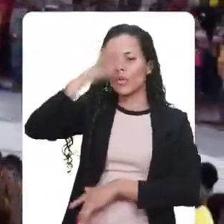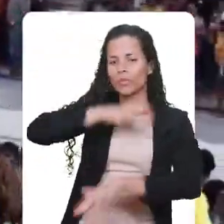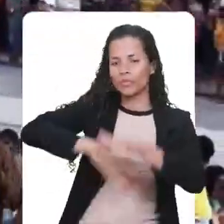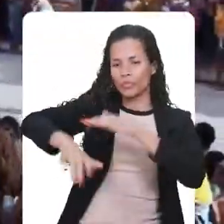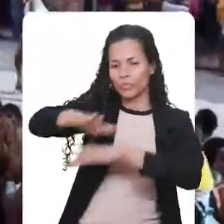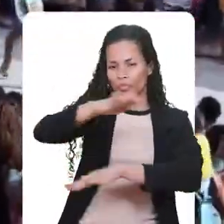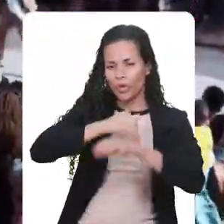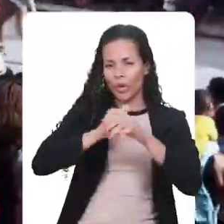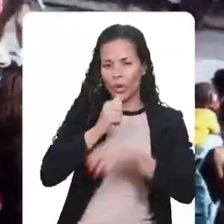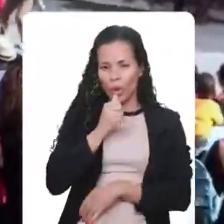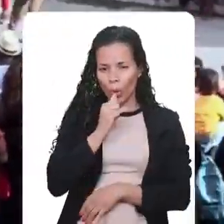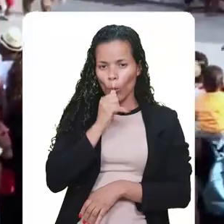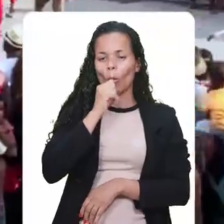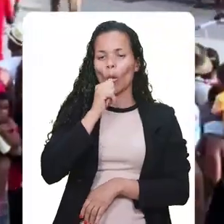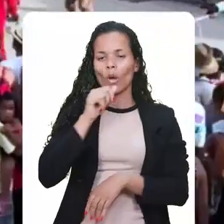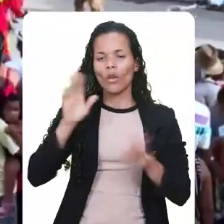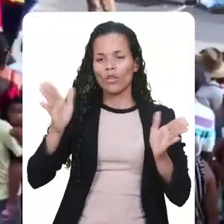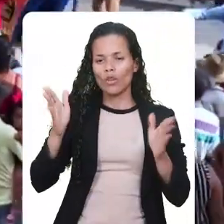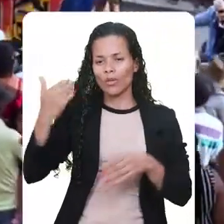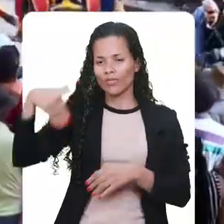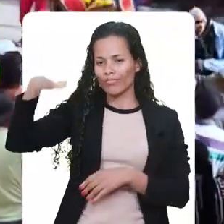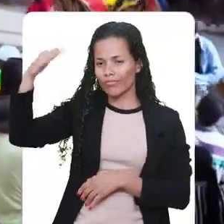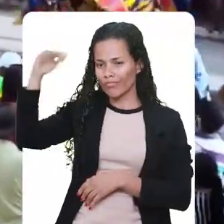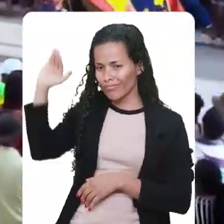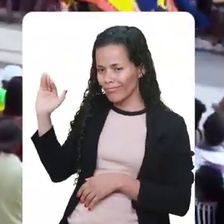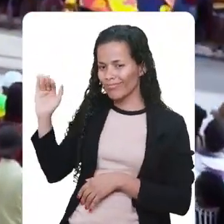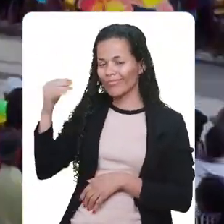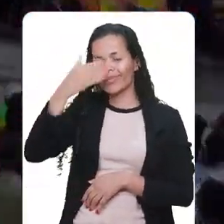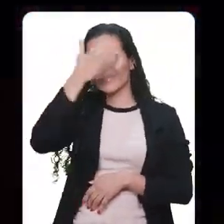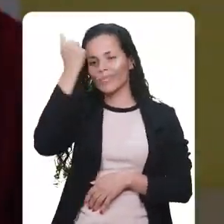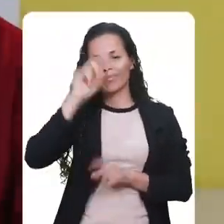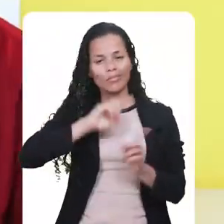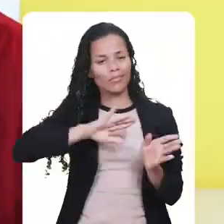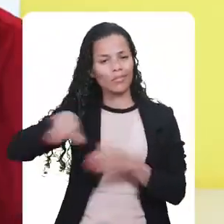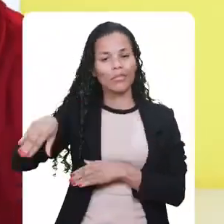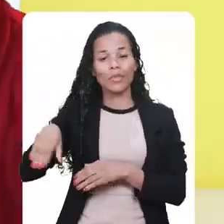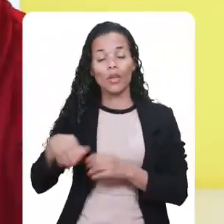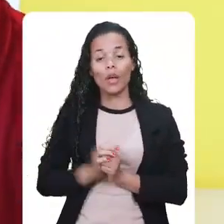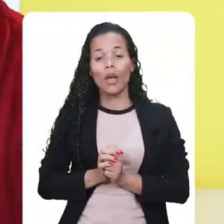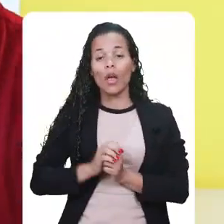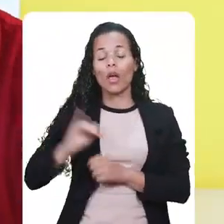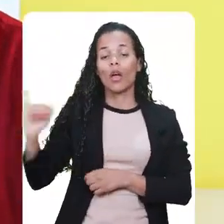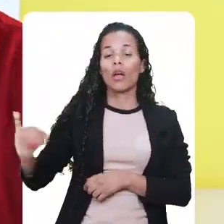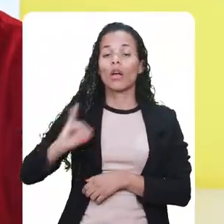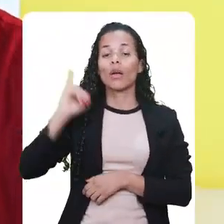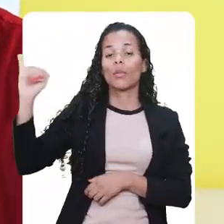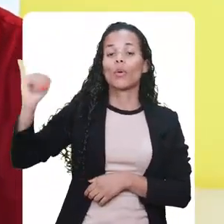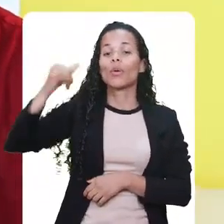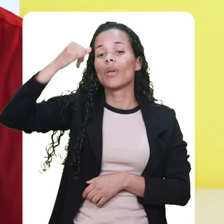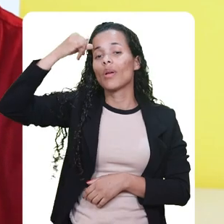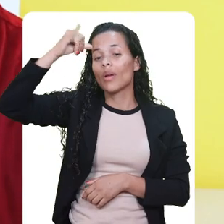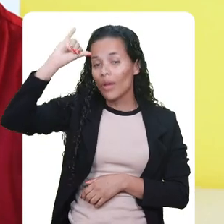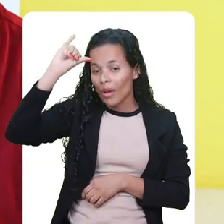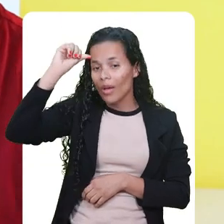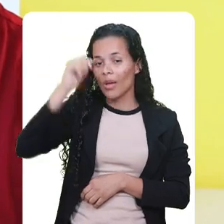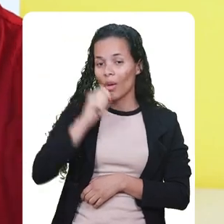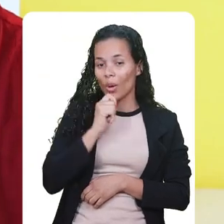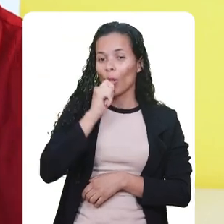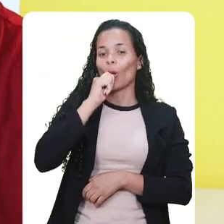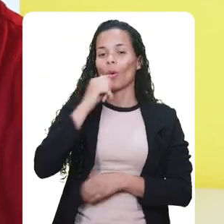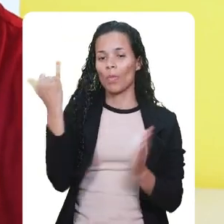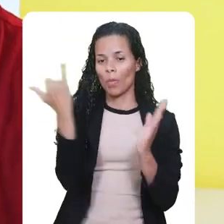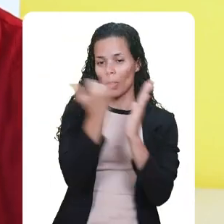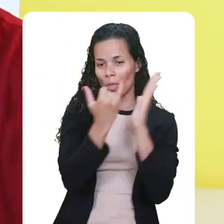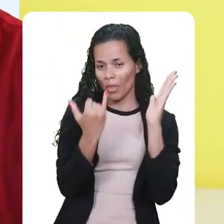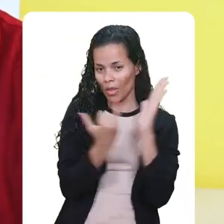espaço no cenário nacional, algo que em tempos passados era impensável. A importância do boi de buzina como